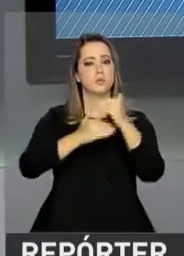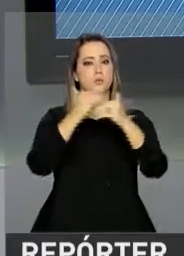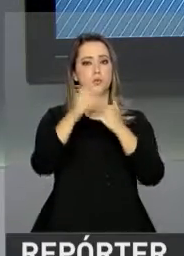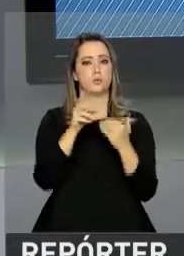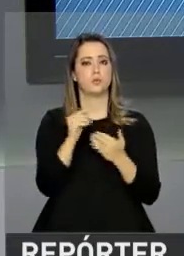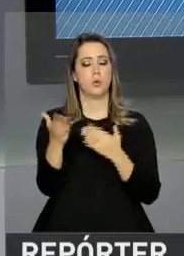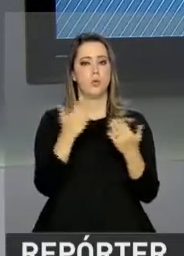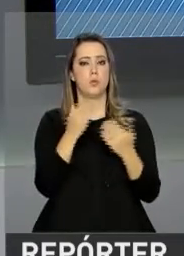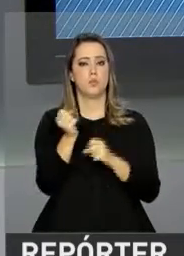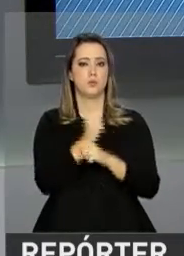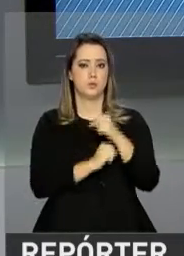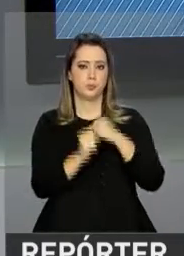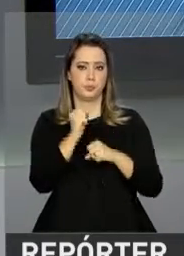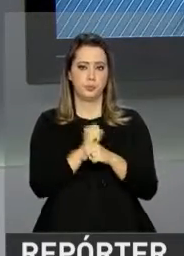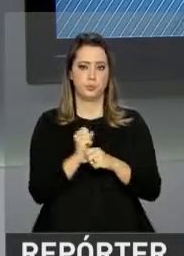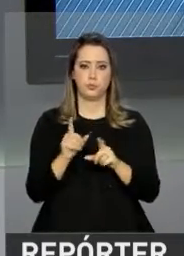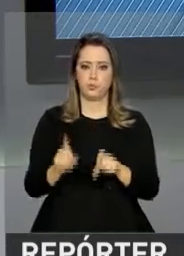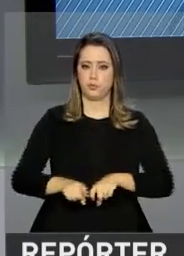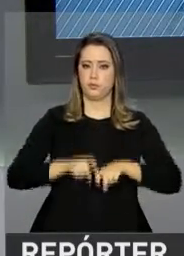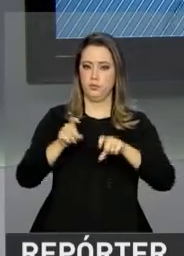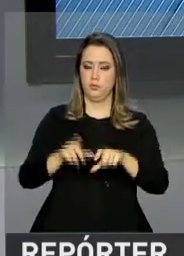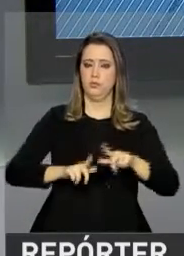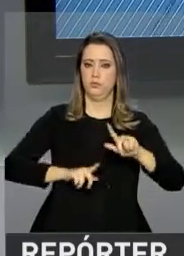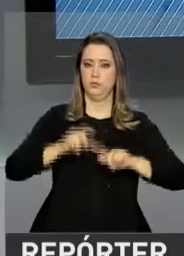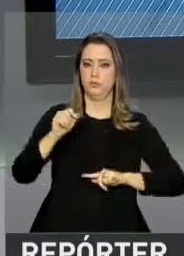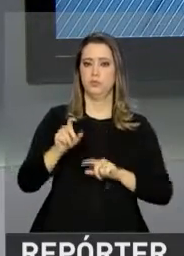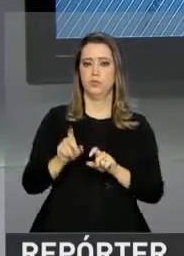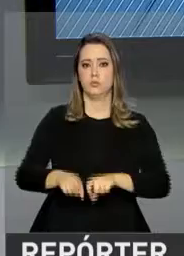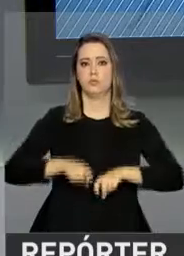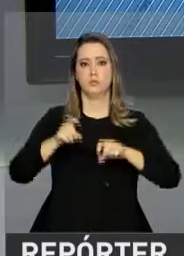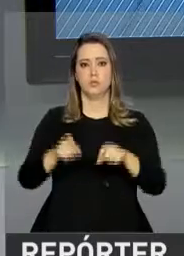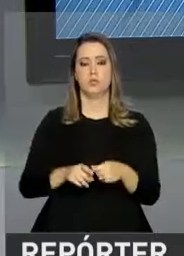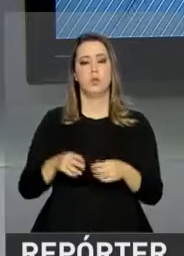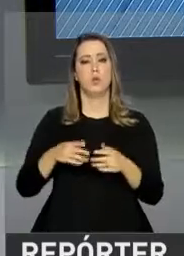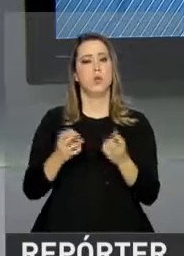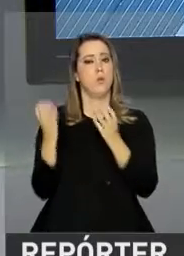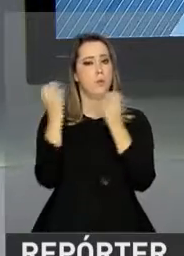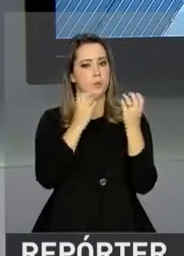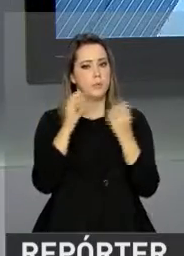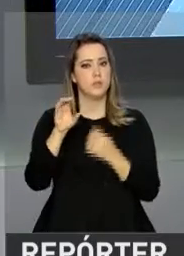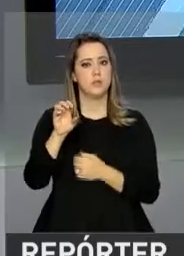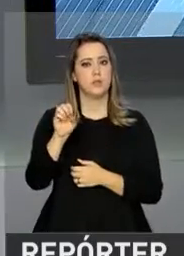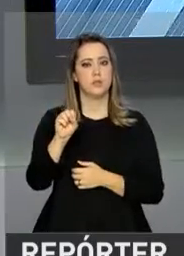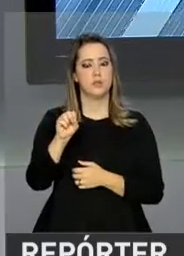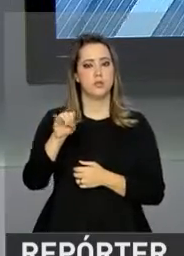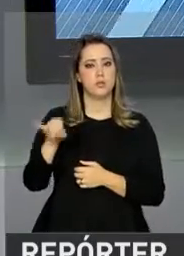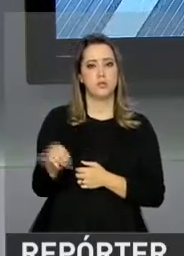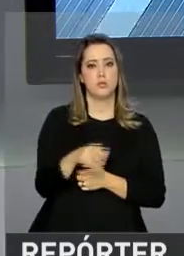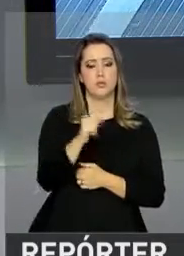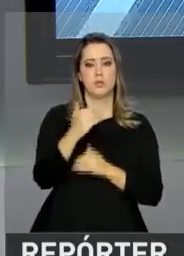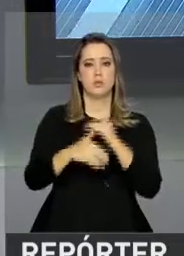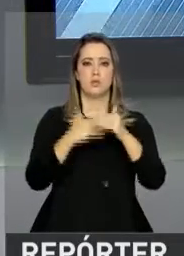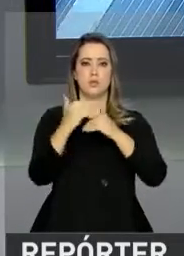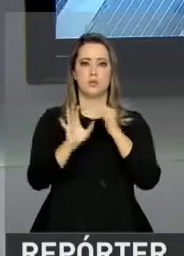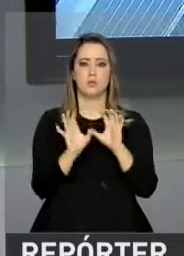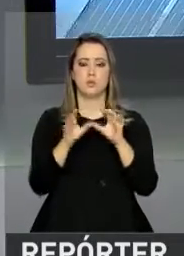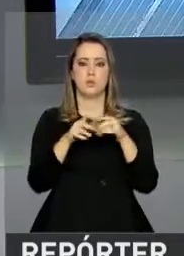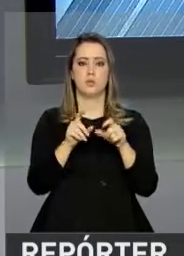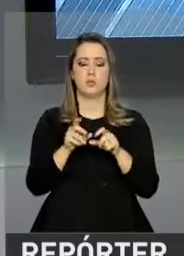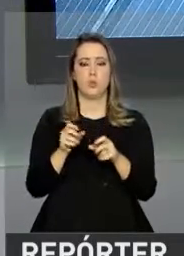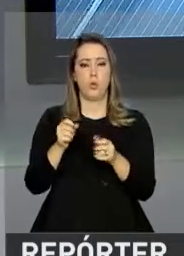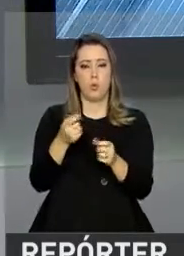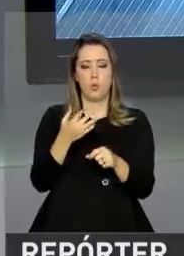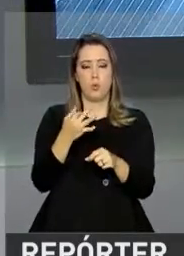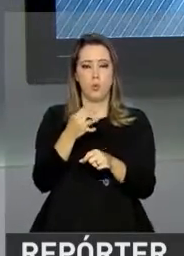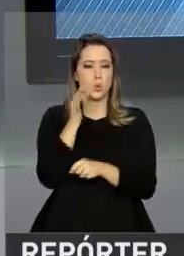aos anos anteriores a safra recorde de grãos como milho e soja e o crescimento desse setor do setor de mineração